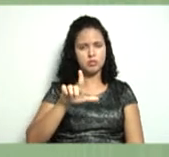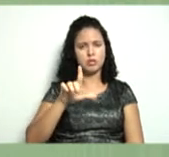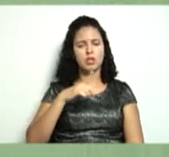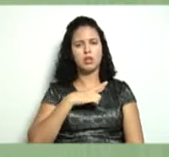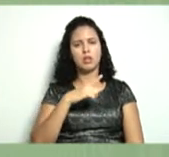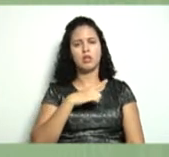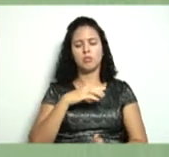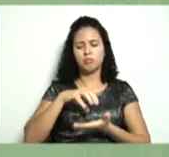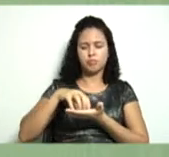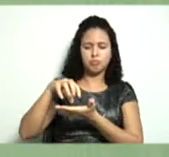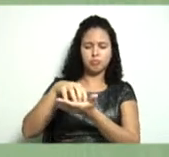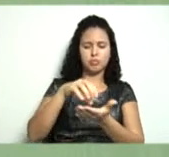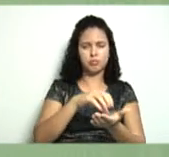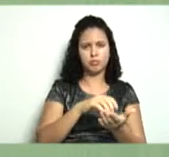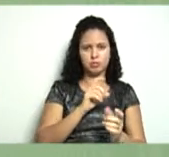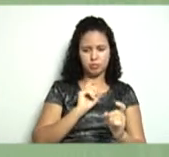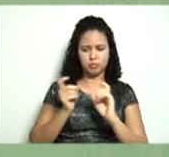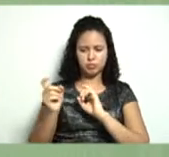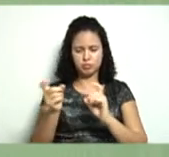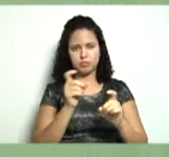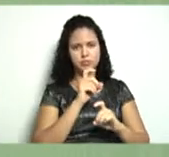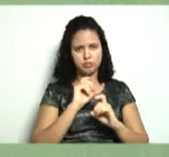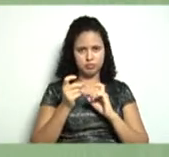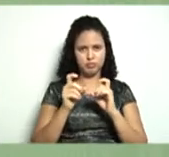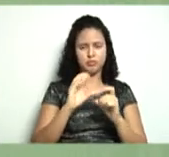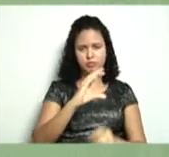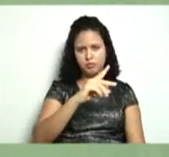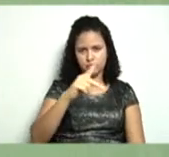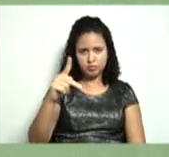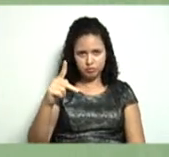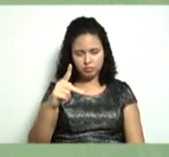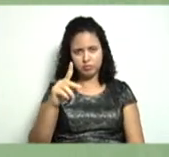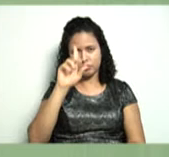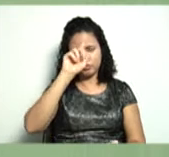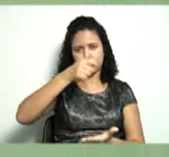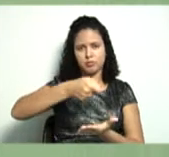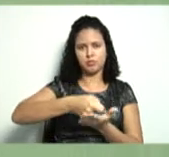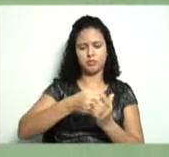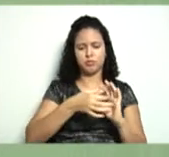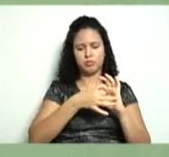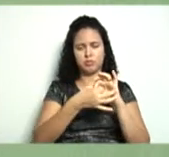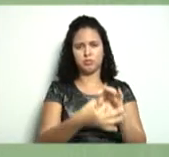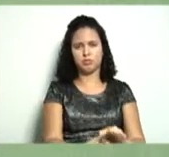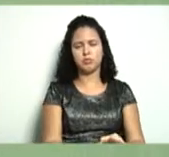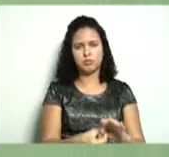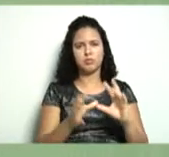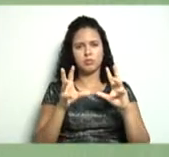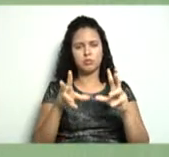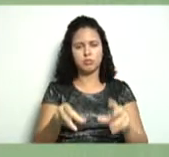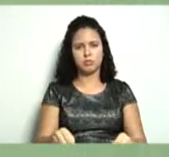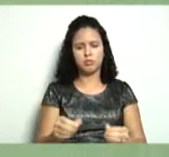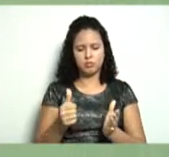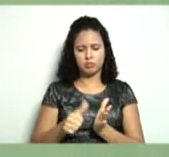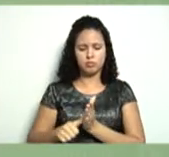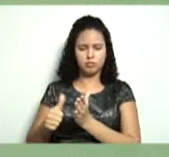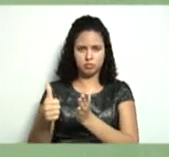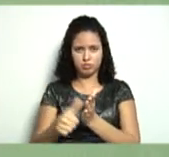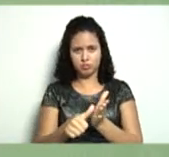órgãos deliberativos da cooperativa, sendo suas decisões vinculantes a todos os